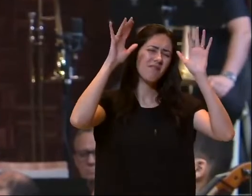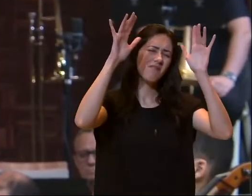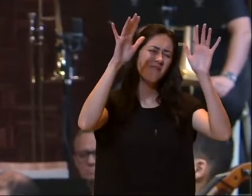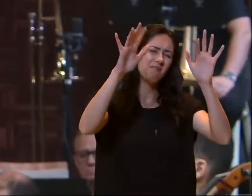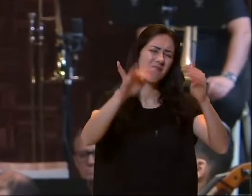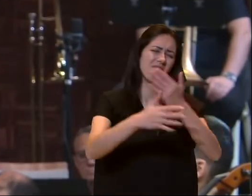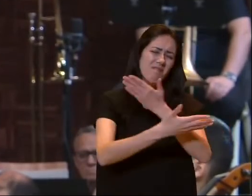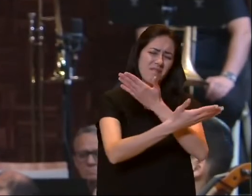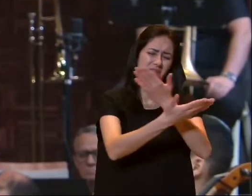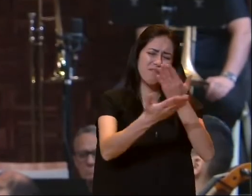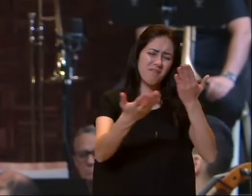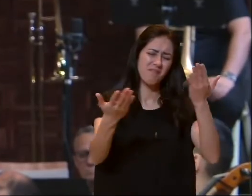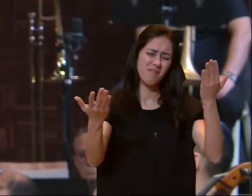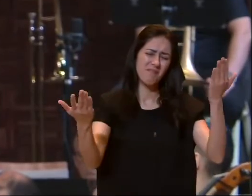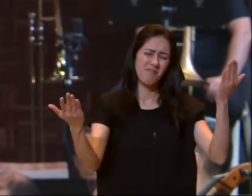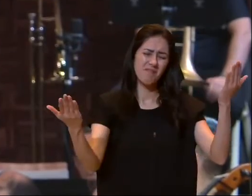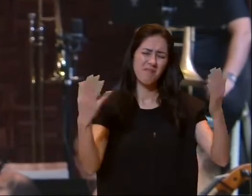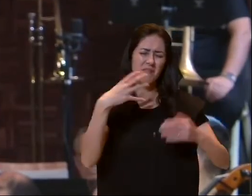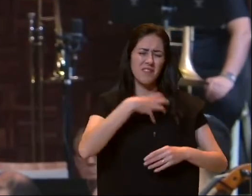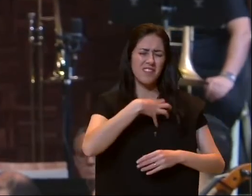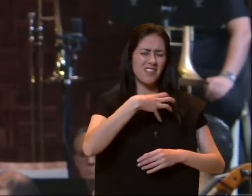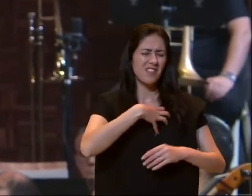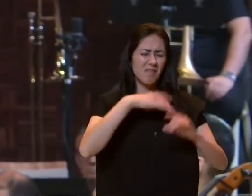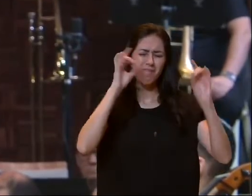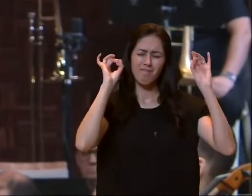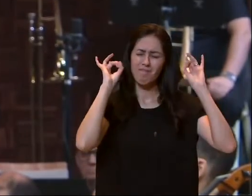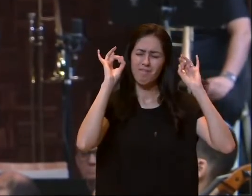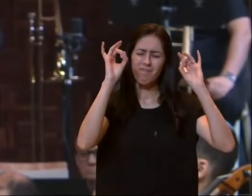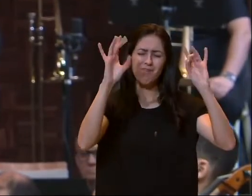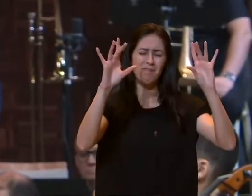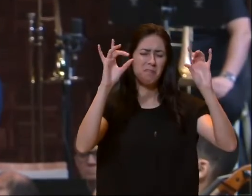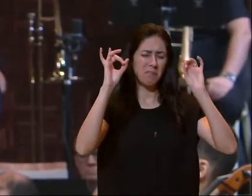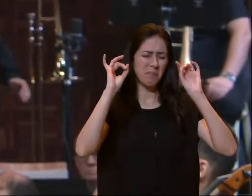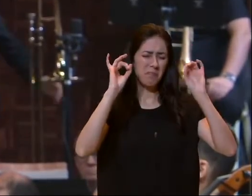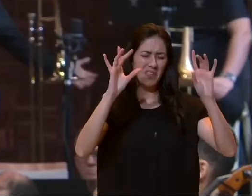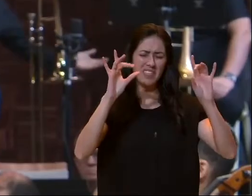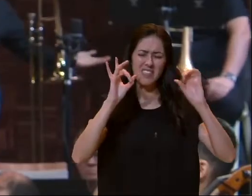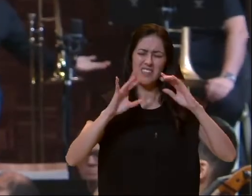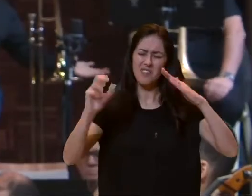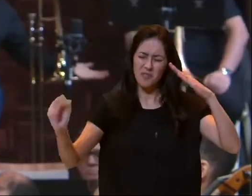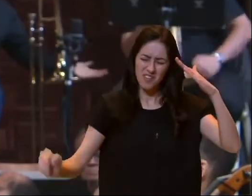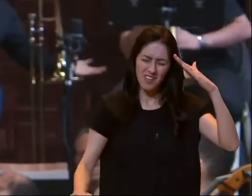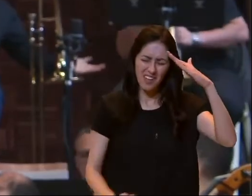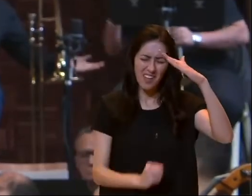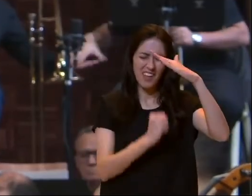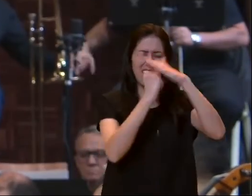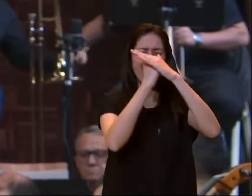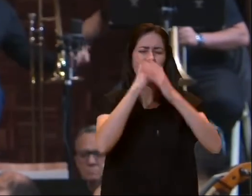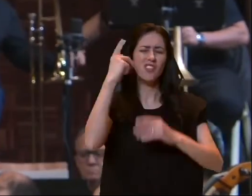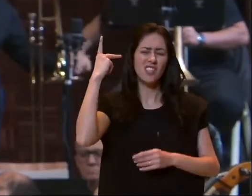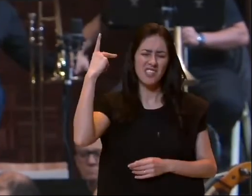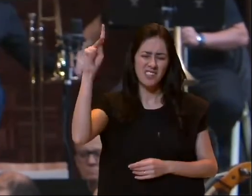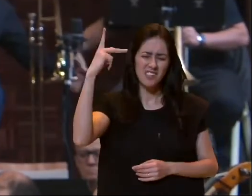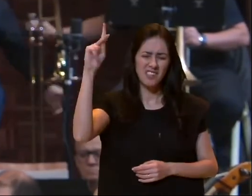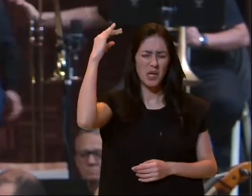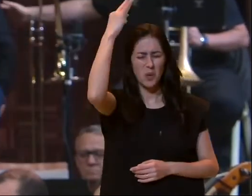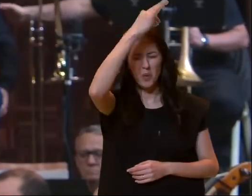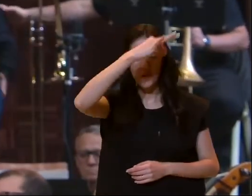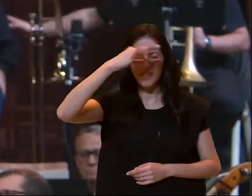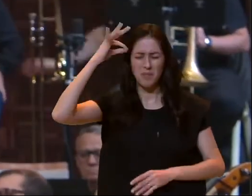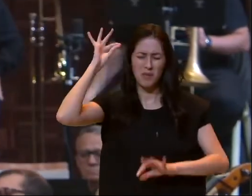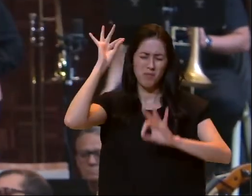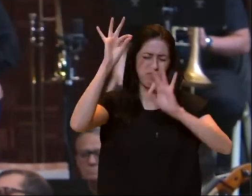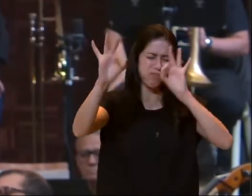entre nós de maneira especial. Nos enche do teu